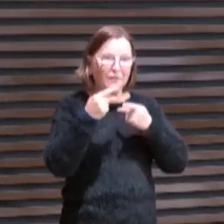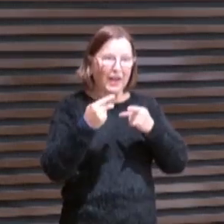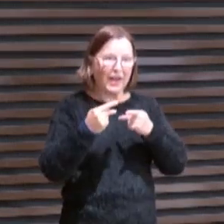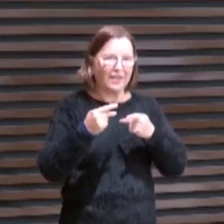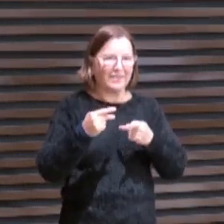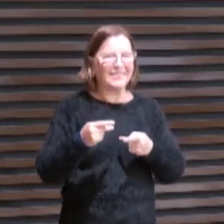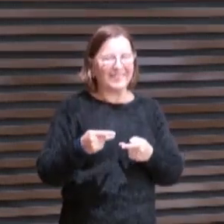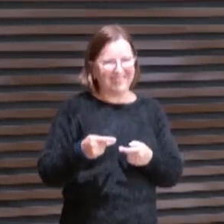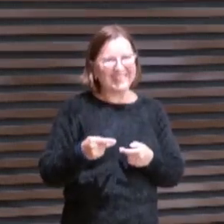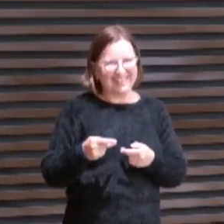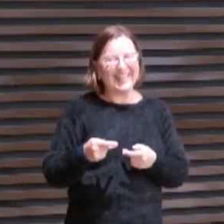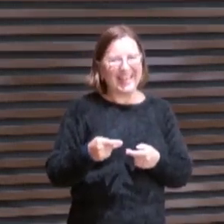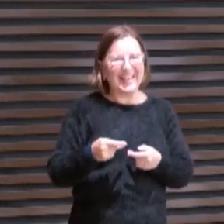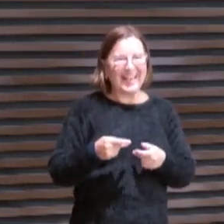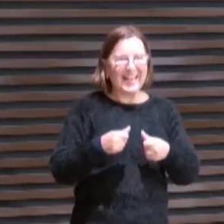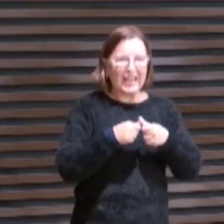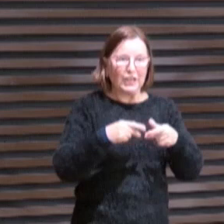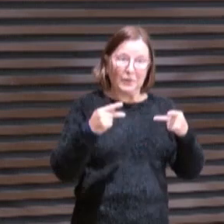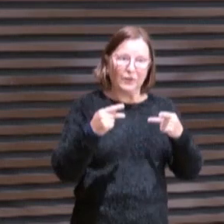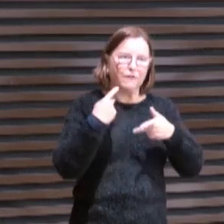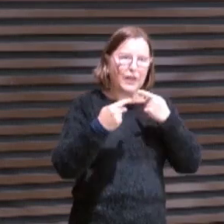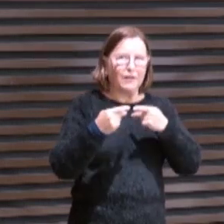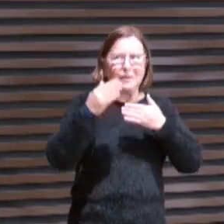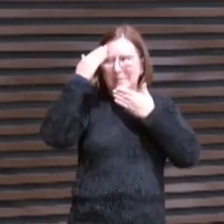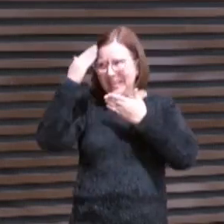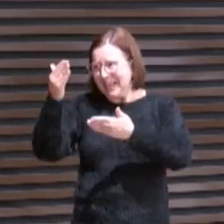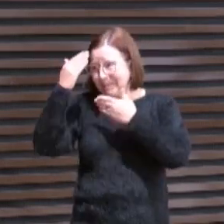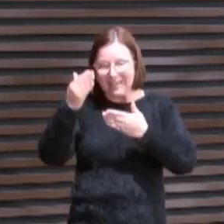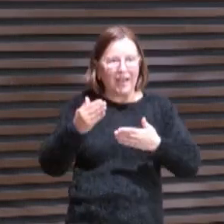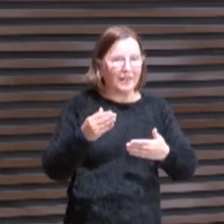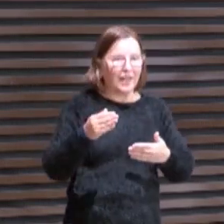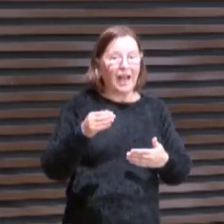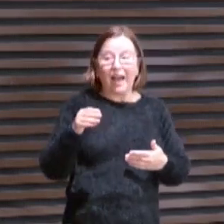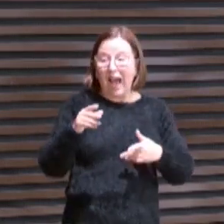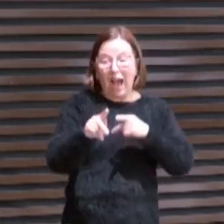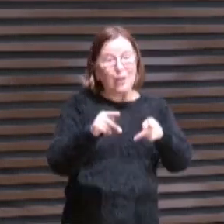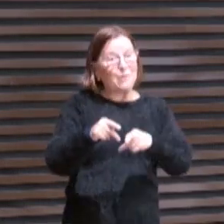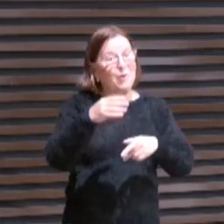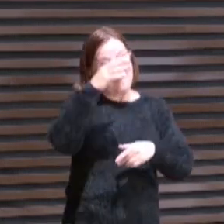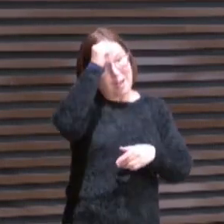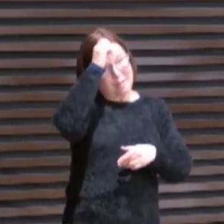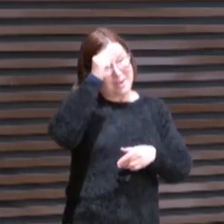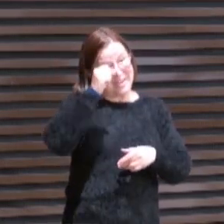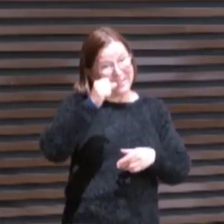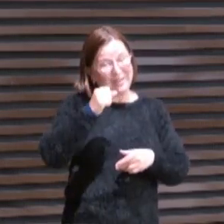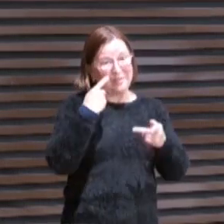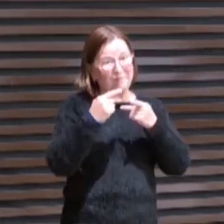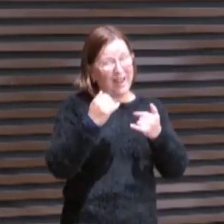Mas ele tem uma coisa linda, ele disse assim: meu Deus, eu te amo.